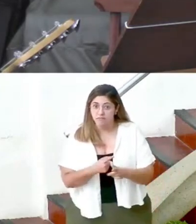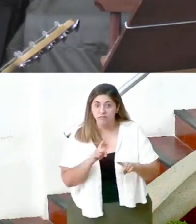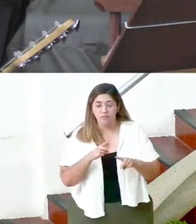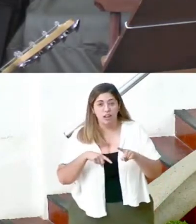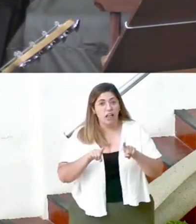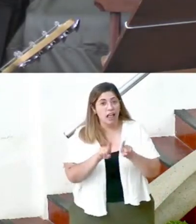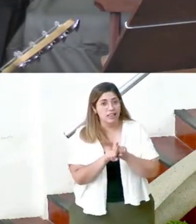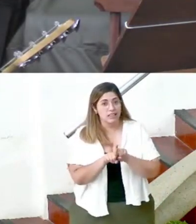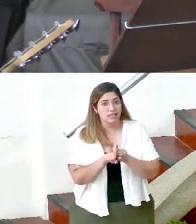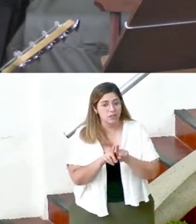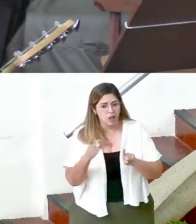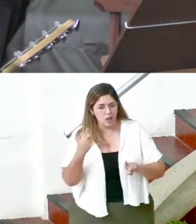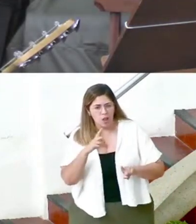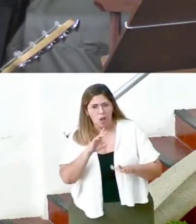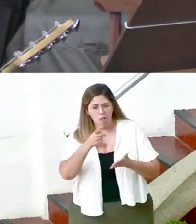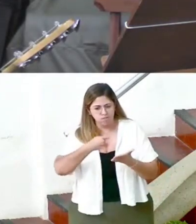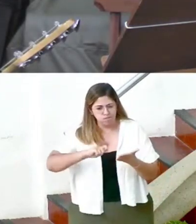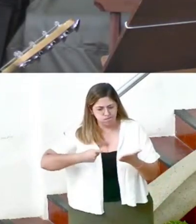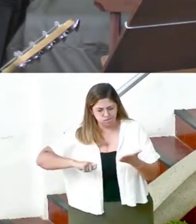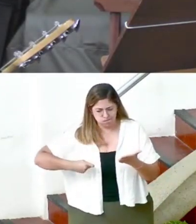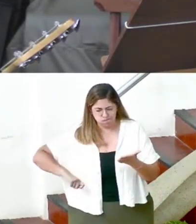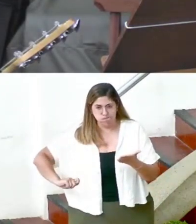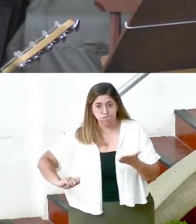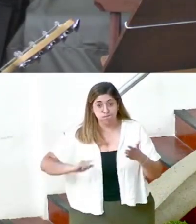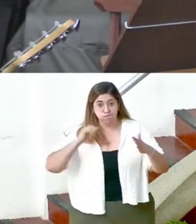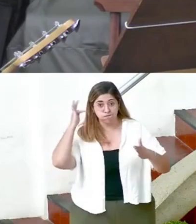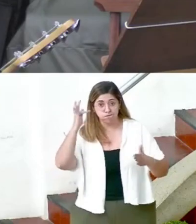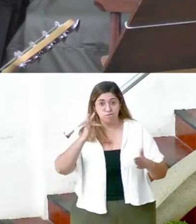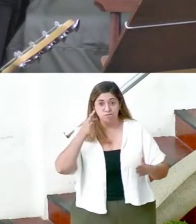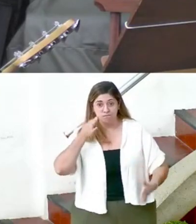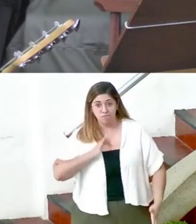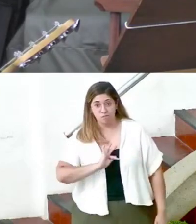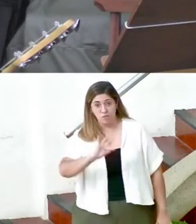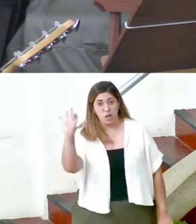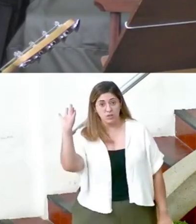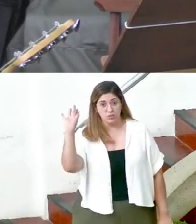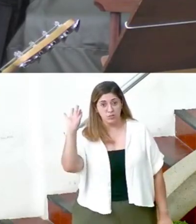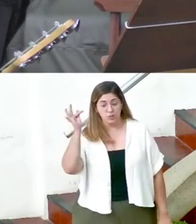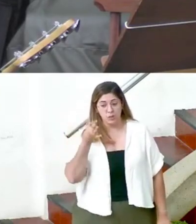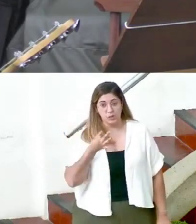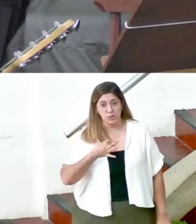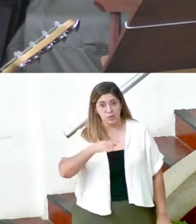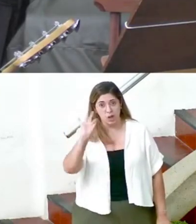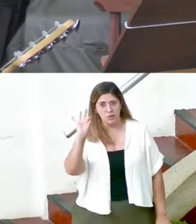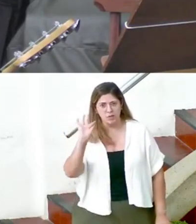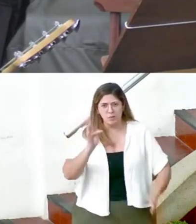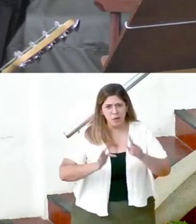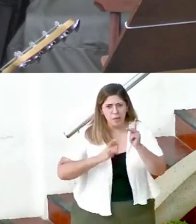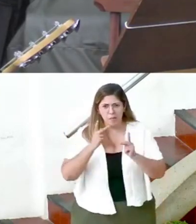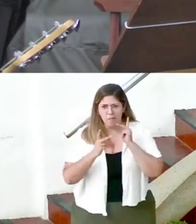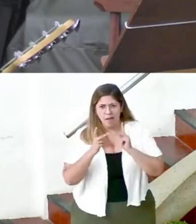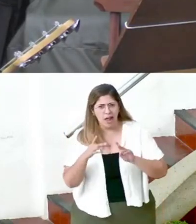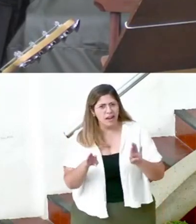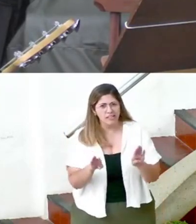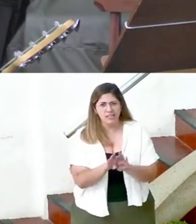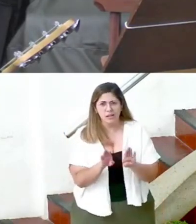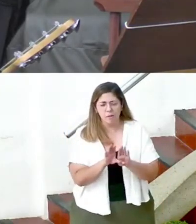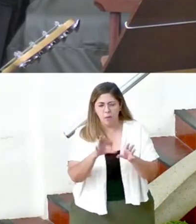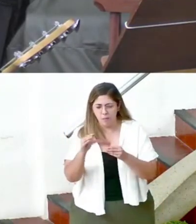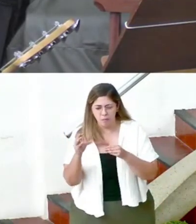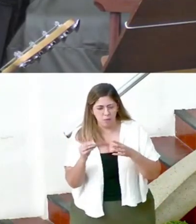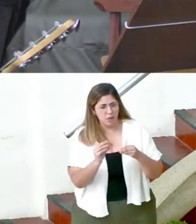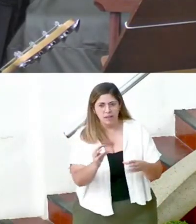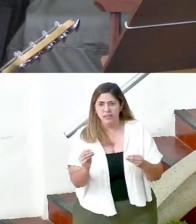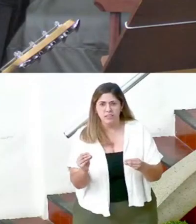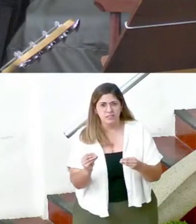nos escritos oficiais dos filósofos, dizendo coisas como essa aqui. Já pensou alguém falar isso aqui